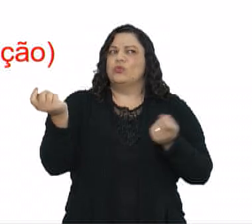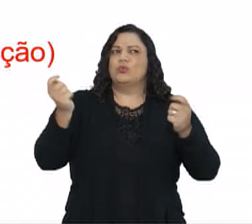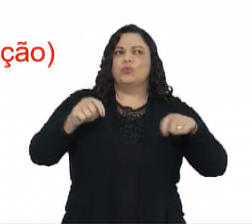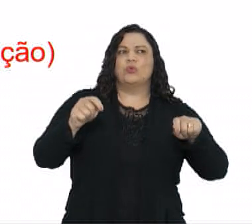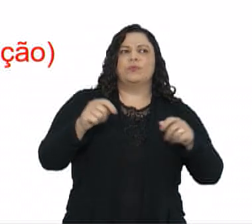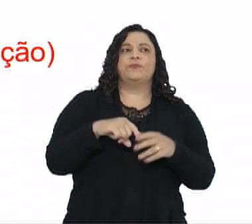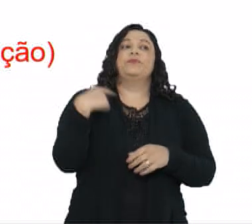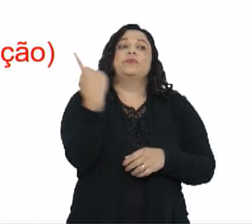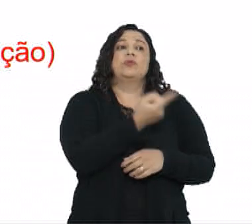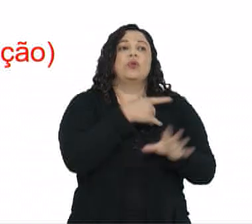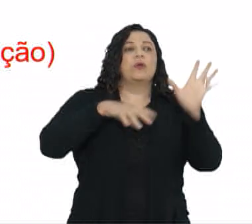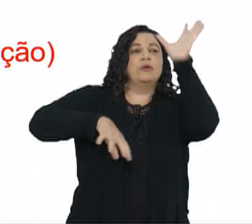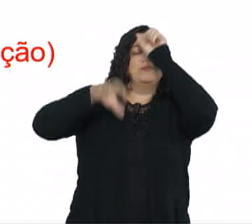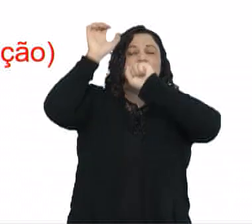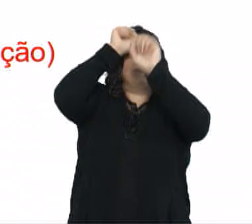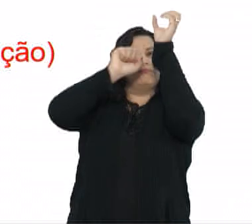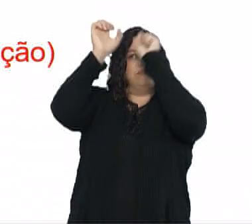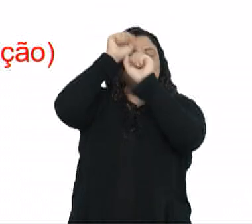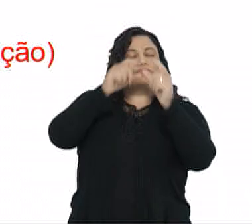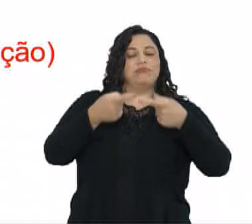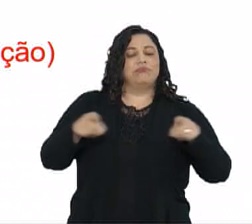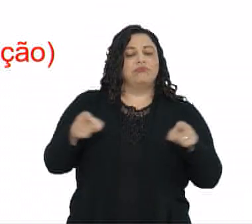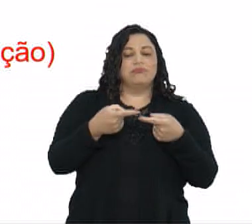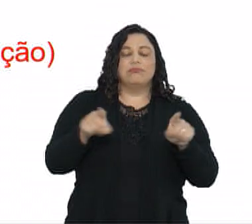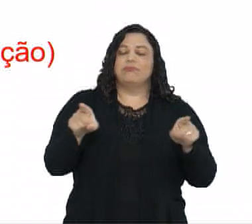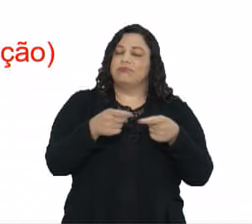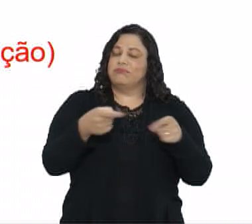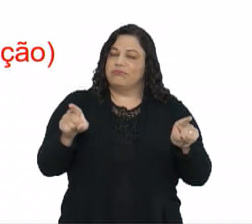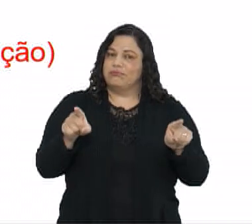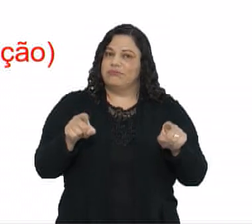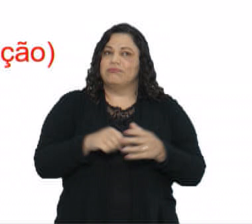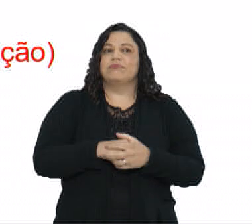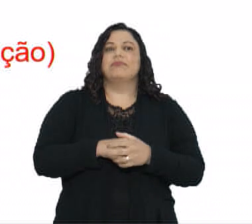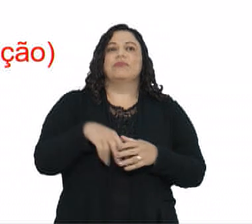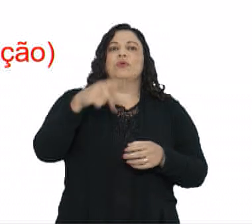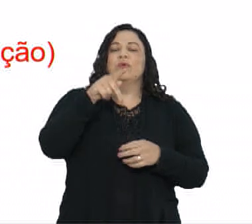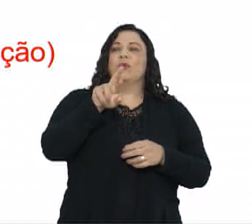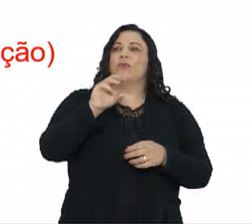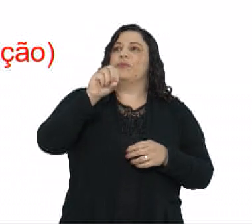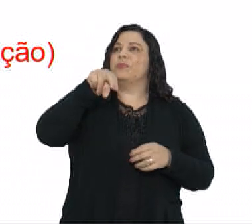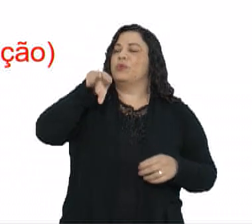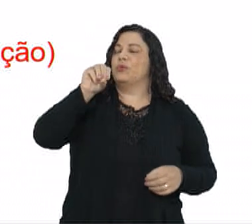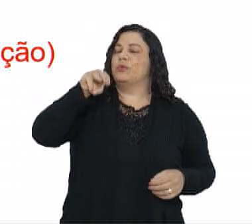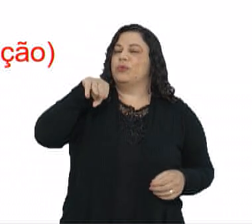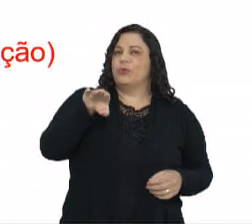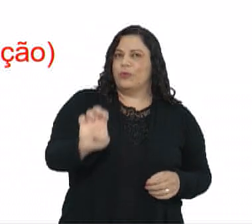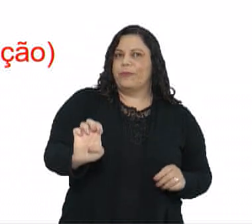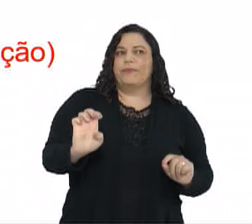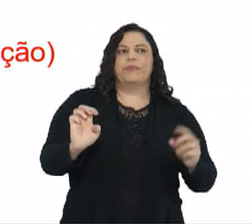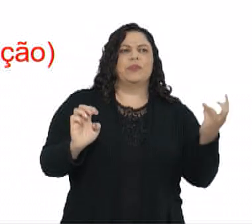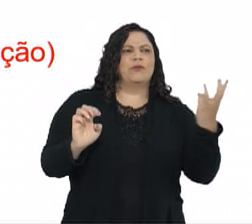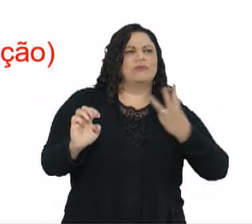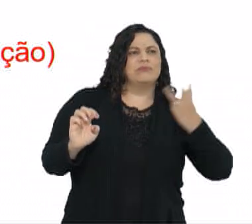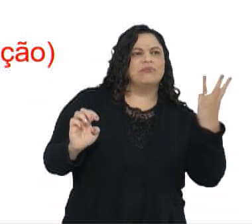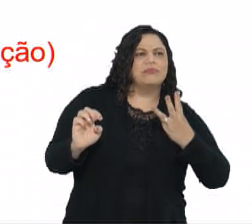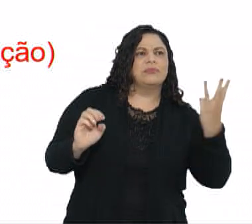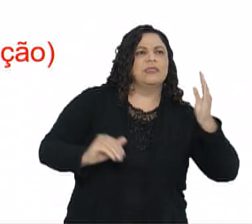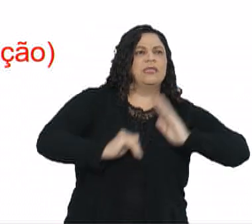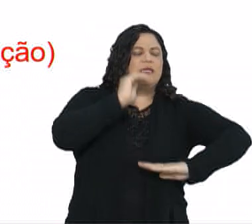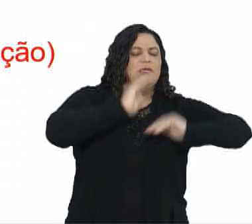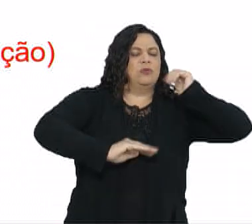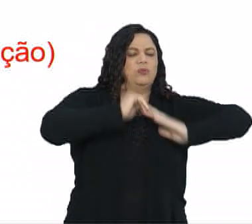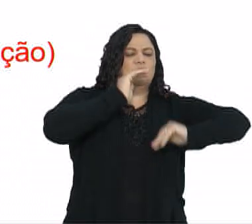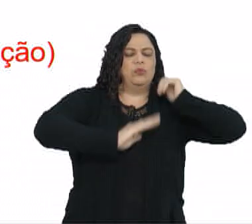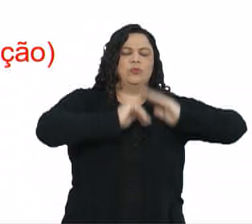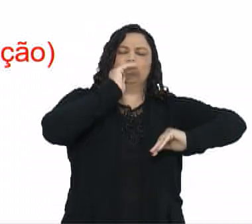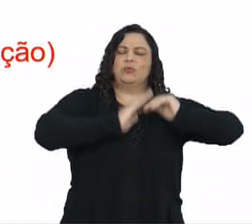aprendemos a música, o verbo se refere-se a um pronome. Os três construíram o galpão, o verbo se